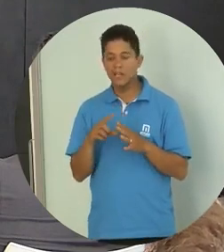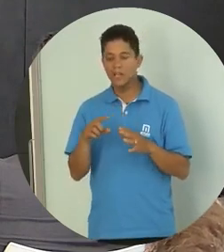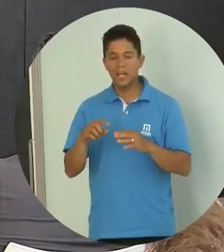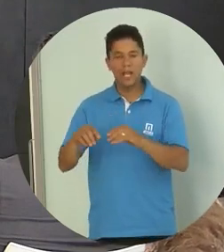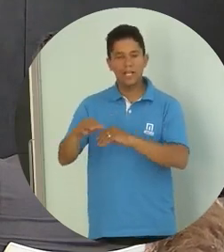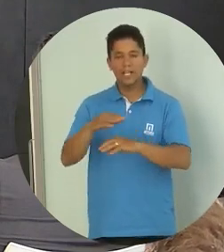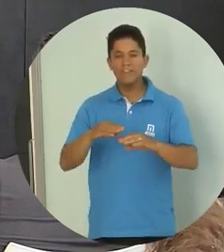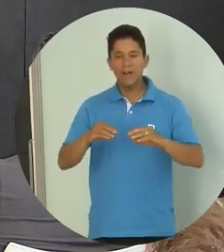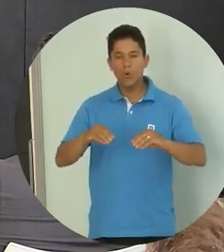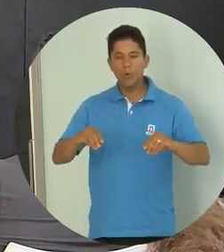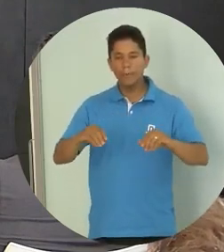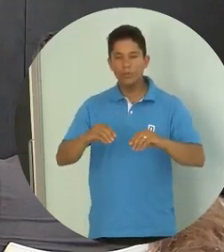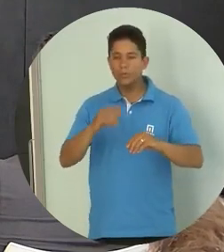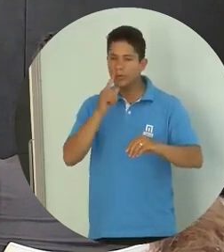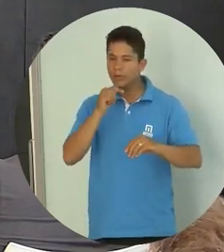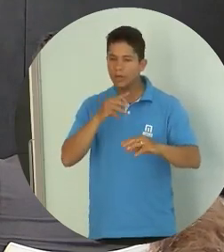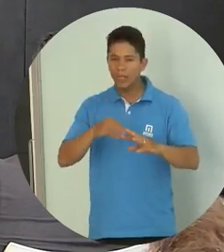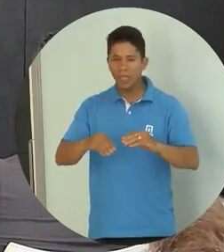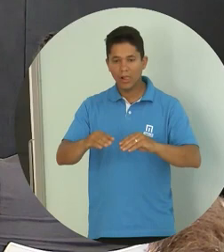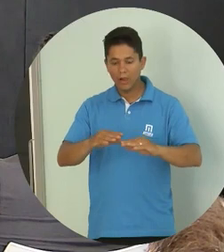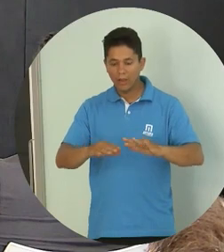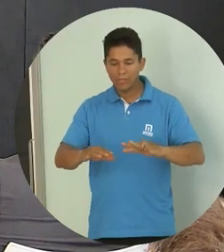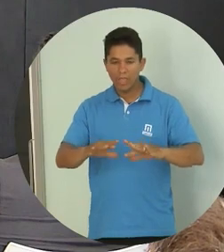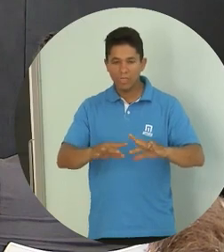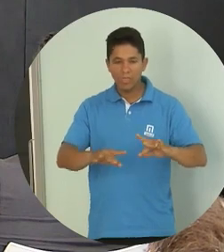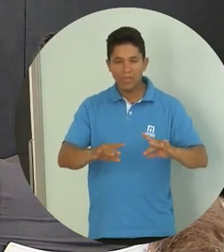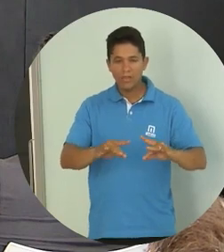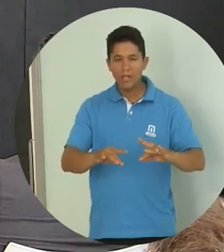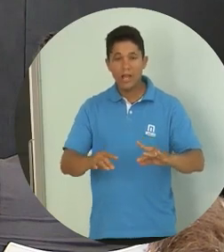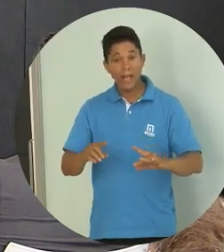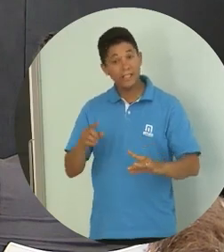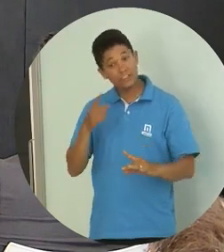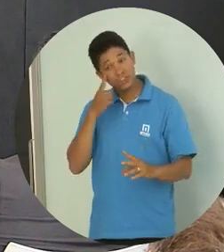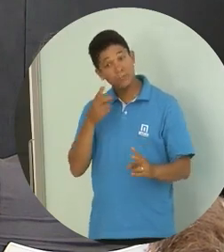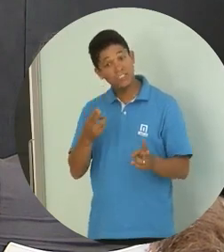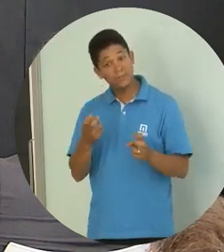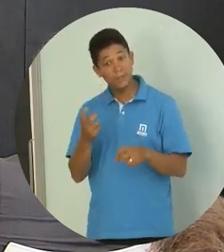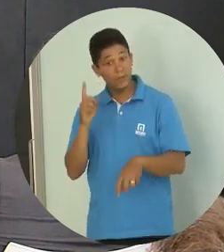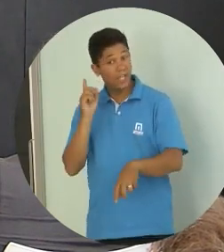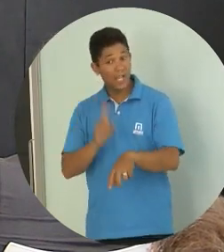gente percebeu que a reação foi um pouco mais rápida, então realmente pode alterar.